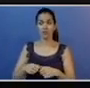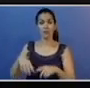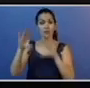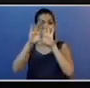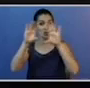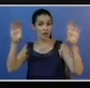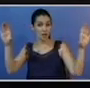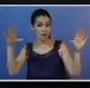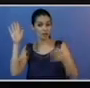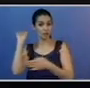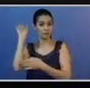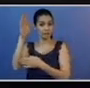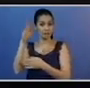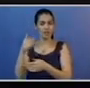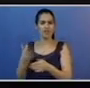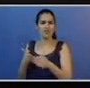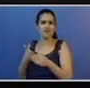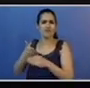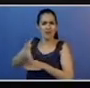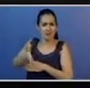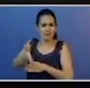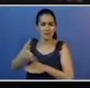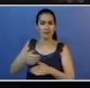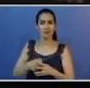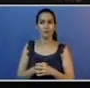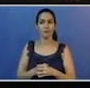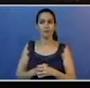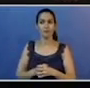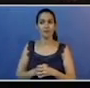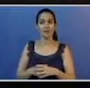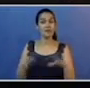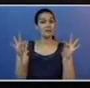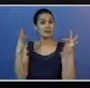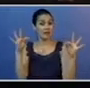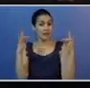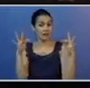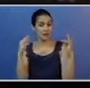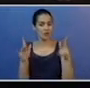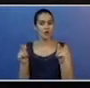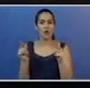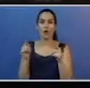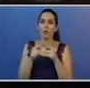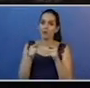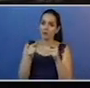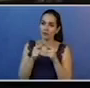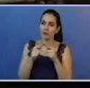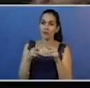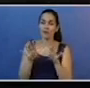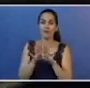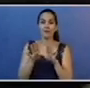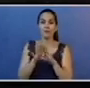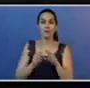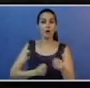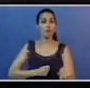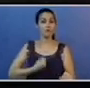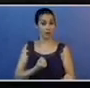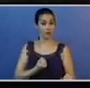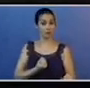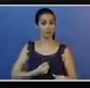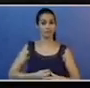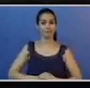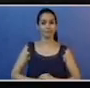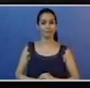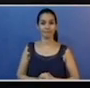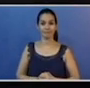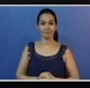os esportes de invasão, os esportes técnicos e combinatórios e alguns esportes de combate.